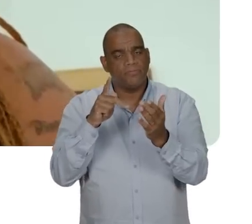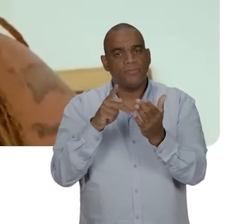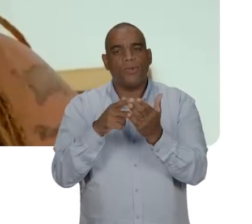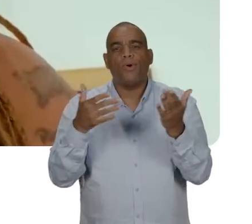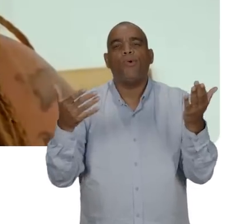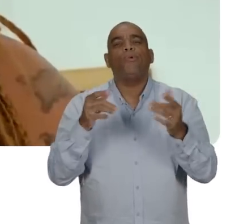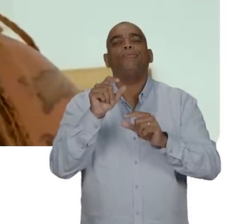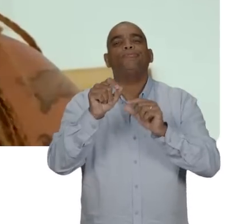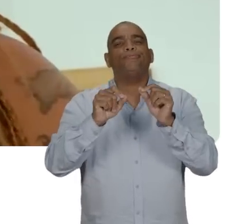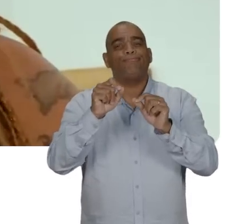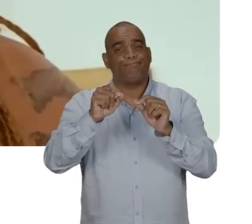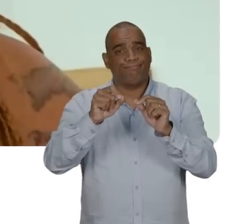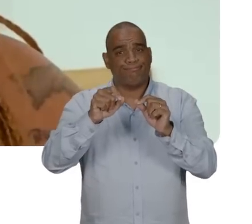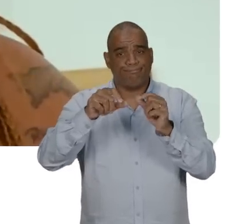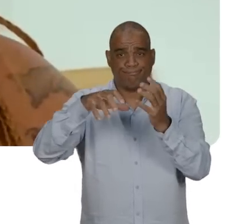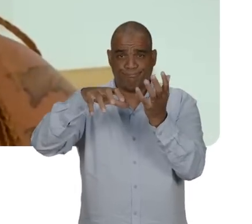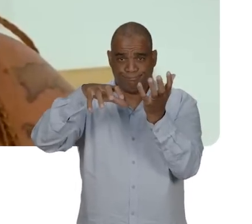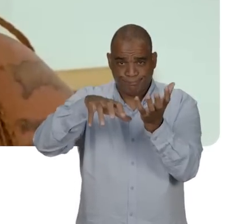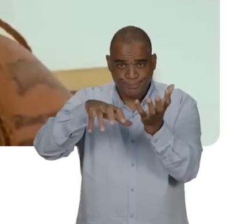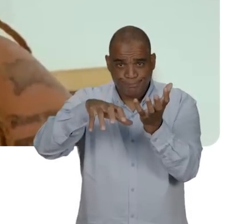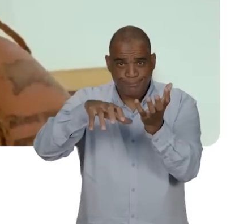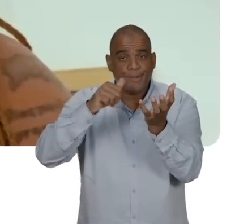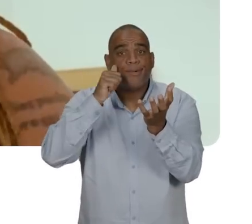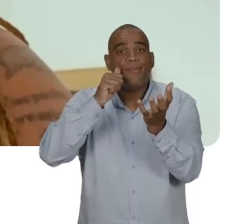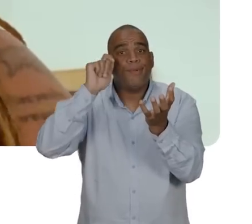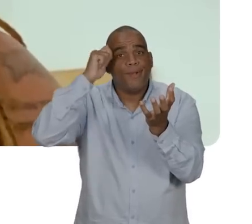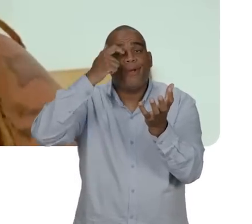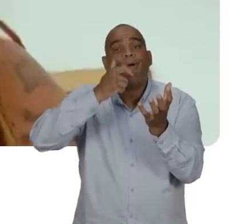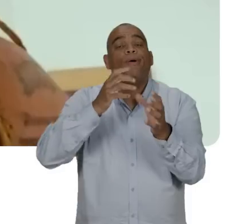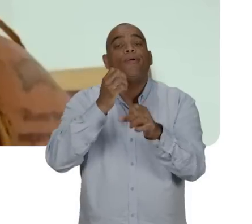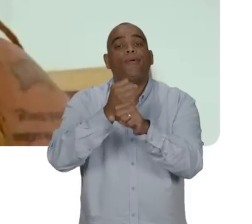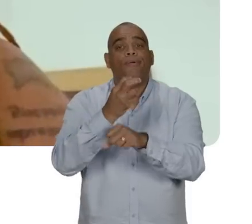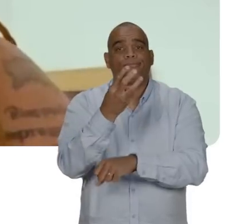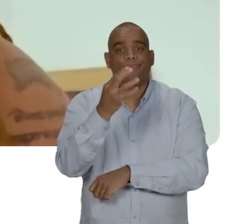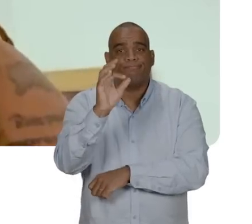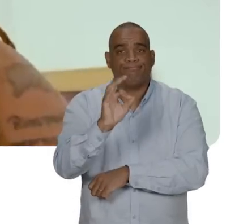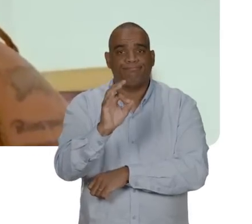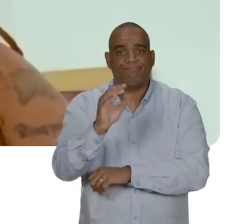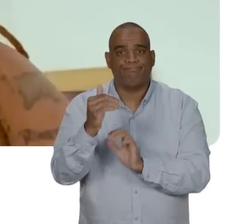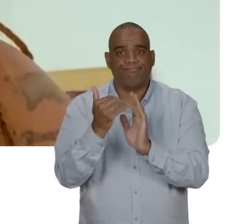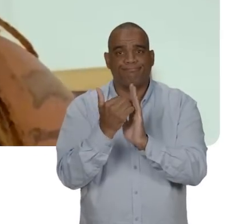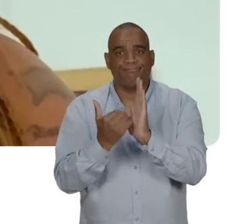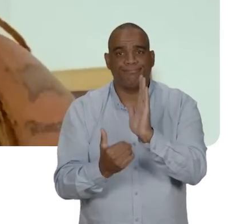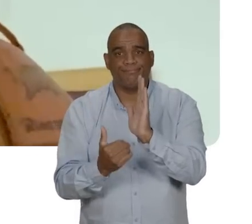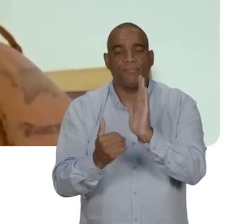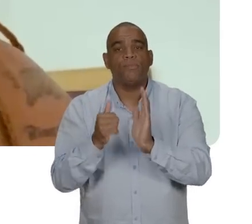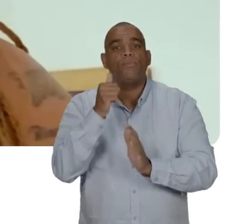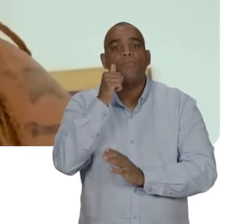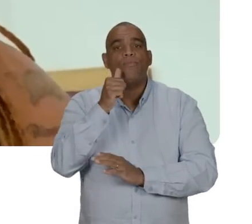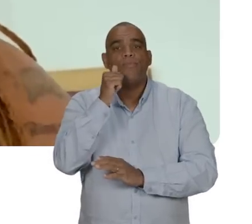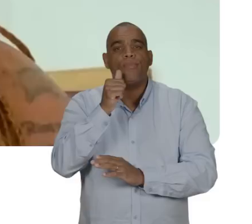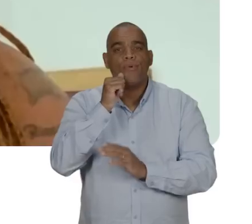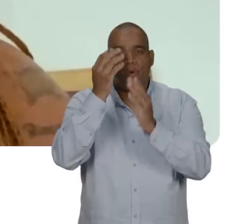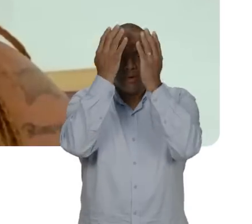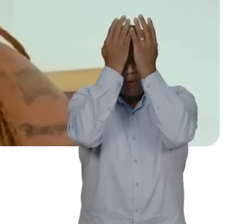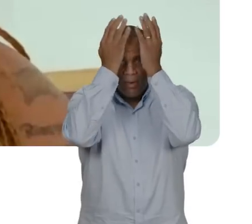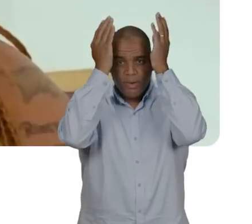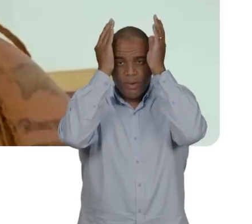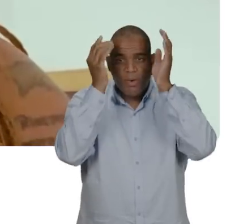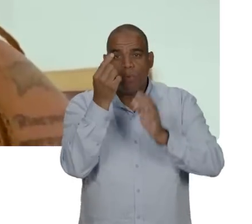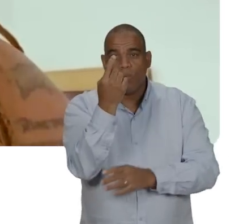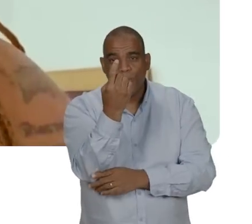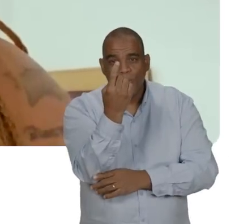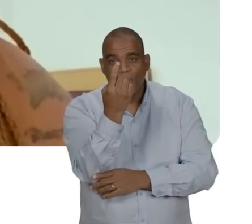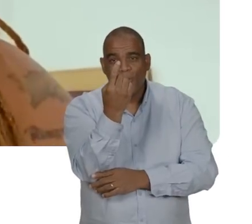Hoje, infelizmente, no Congresso Nacional, a gente tem um número de menos de 3% de mulheres negras eleitas e a gente só tem uma mulher